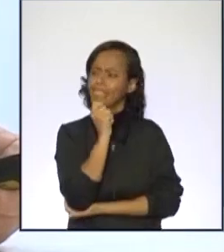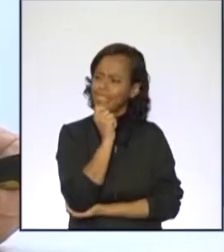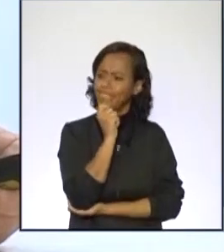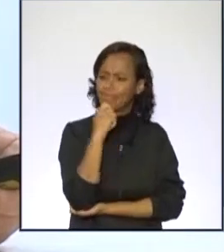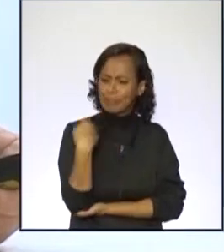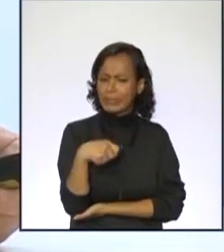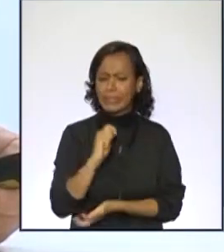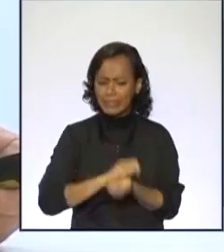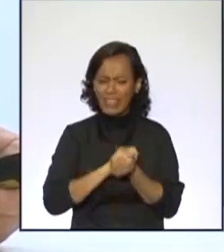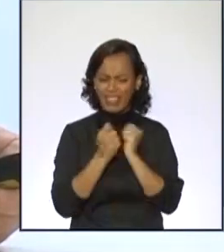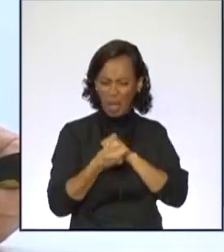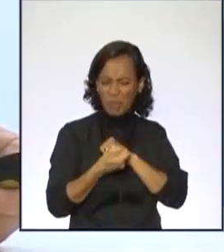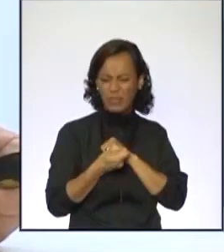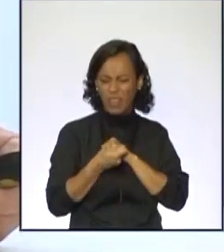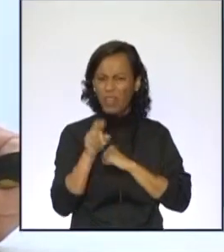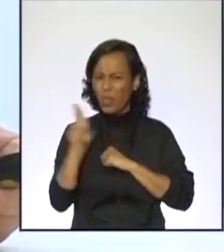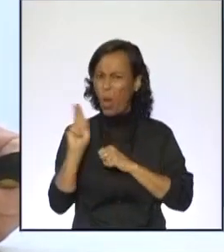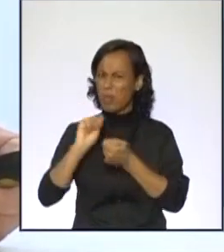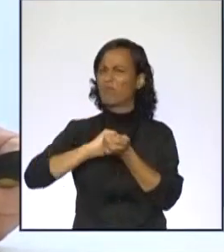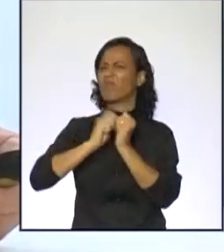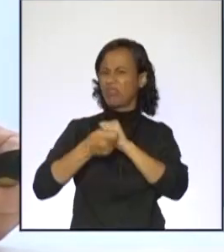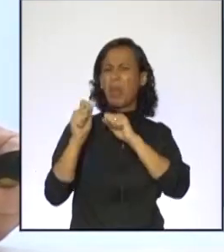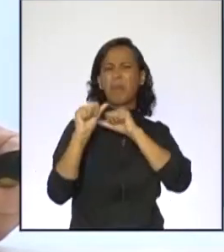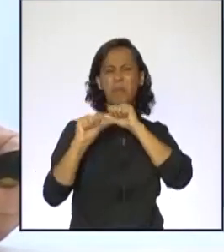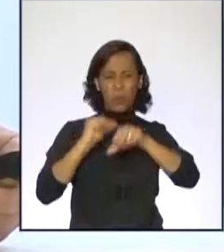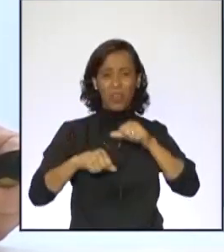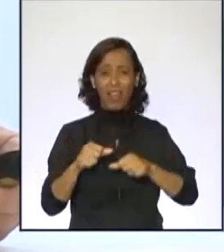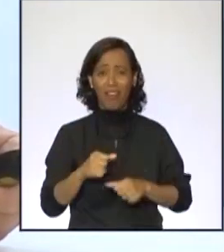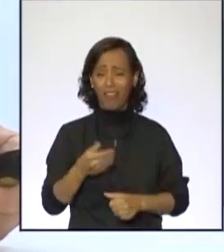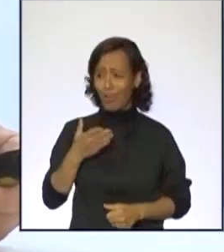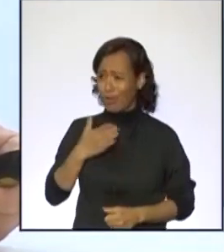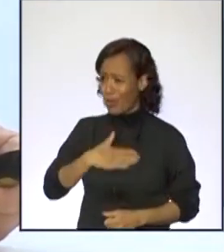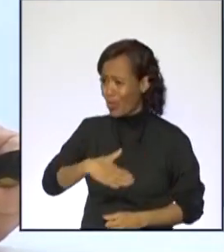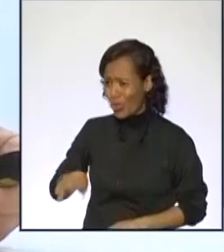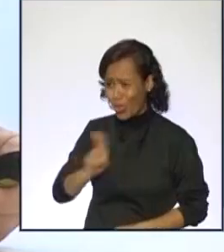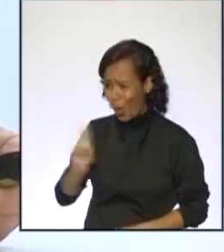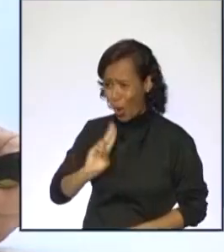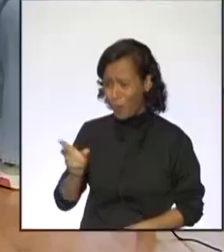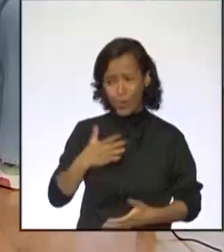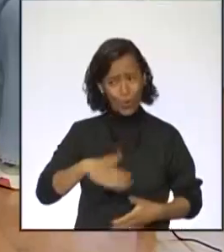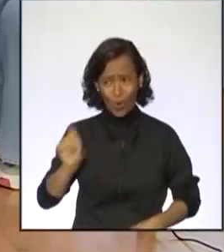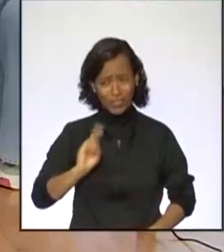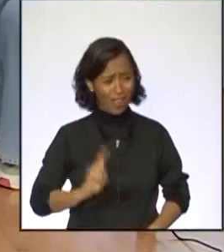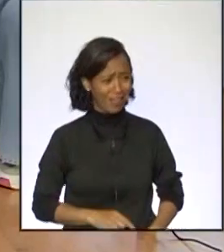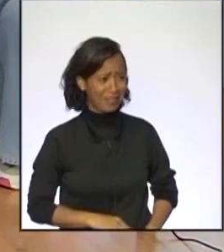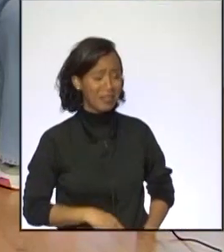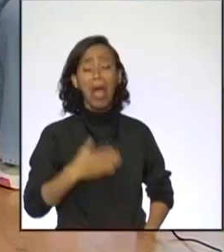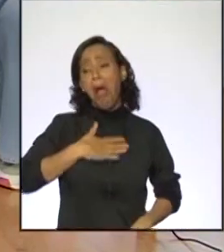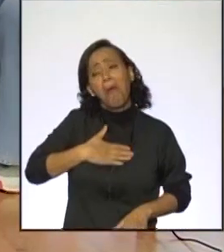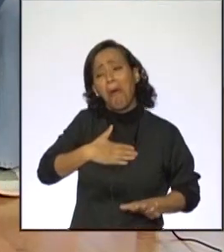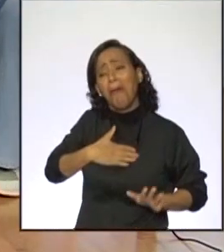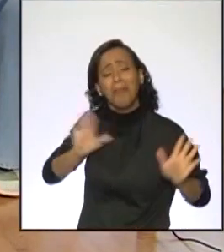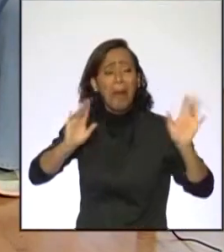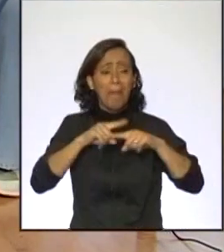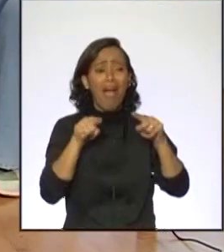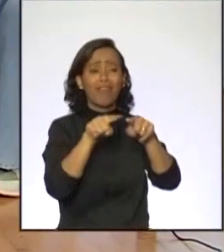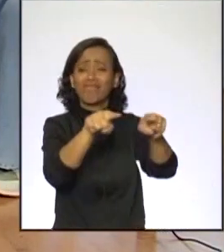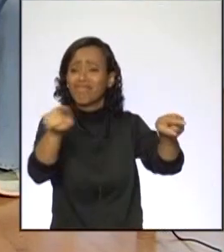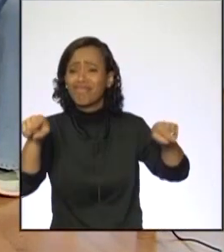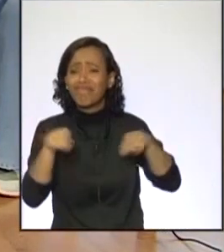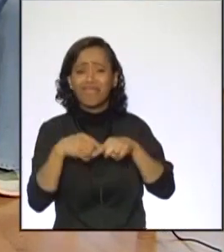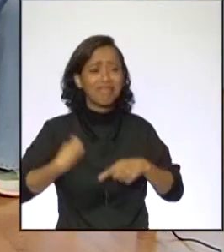sei. Ela não gostou do nome. Mas não, eu tudo gostei. bem, não Quem tem não gostou problema. foi quem está ouvindo a gente. Tudo bem, vai, tudo